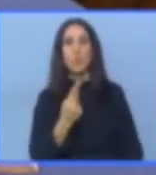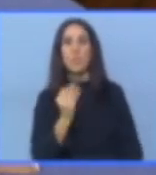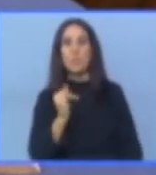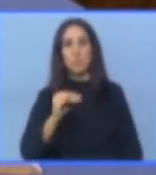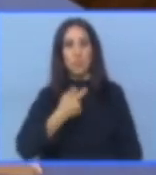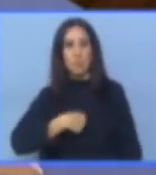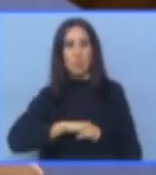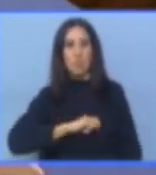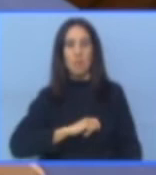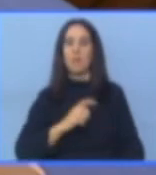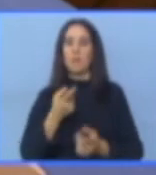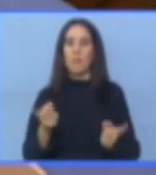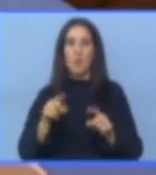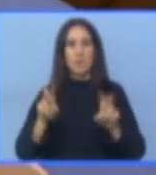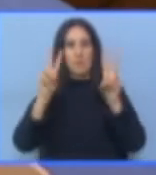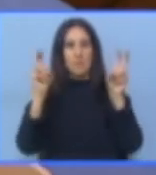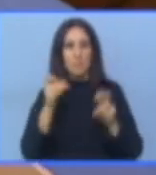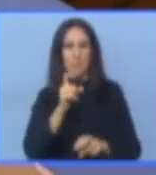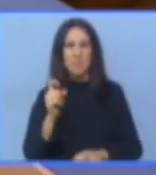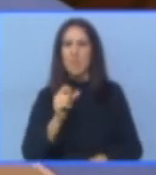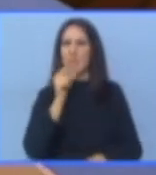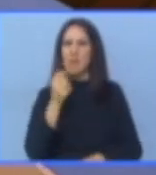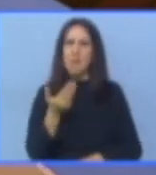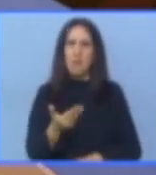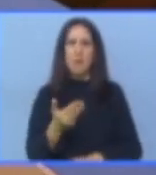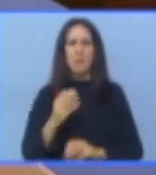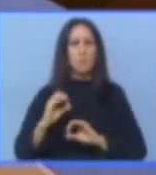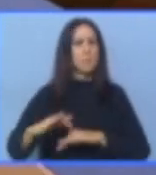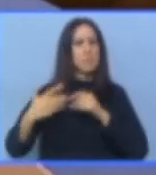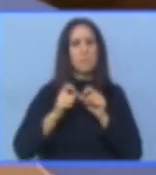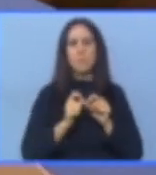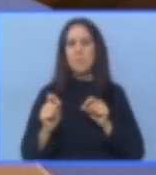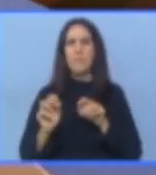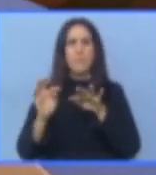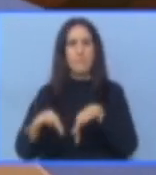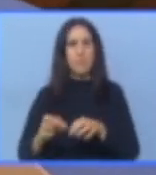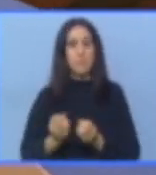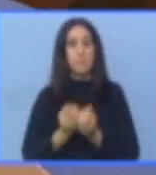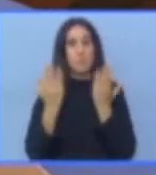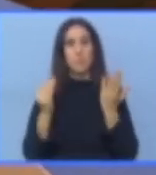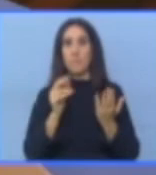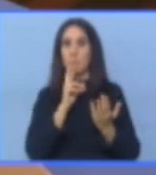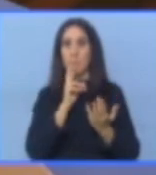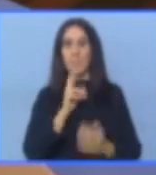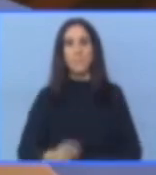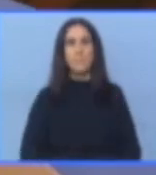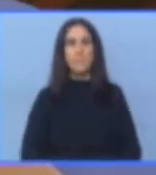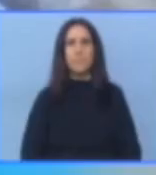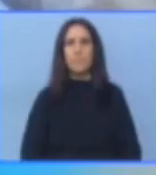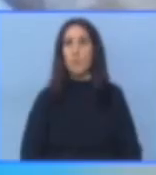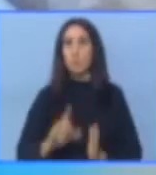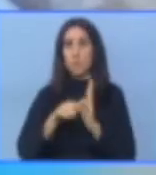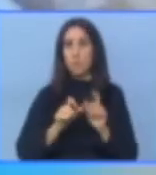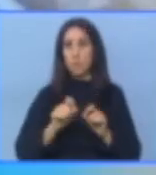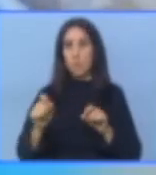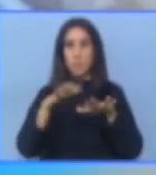outra vez à ressonância do tema da paz. Portanto, ela está presente desde o princípio até ao fim das aparições de Fátima. Todo este projeto, o seminário